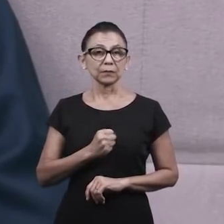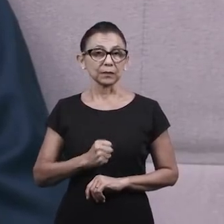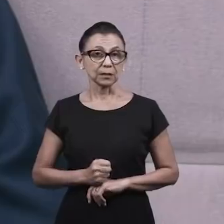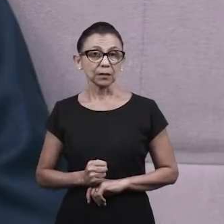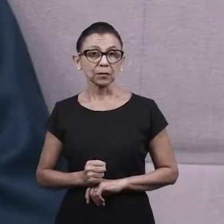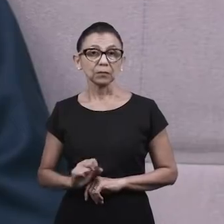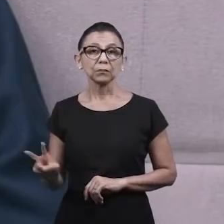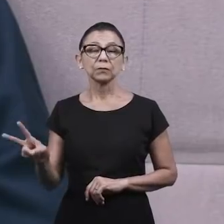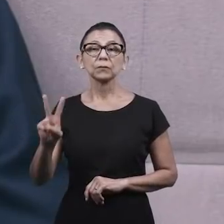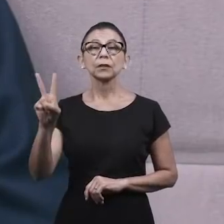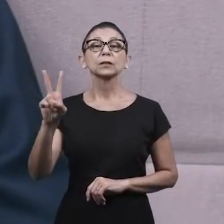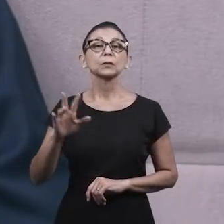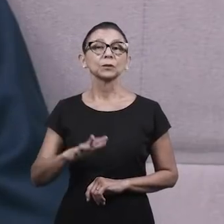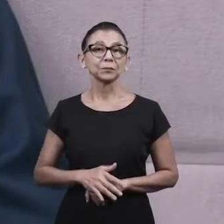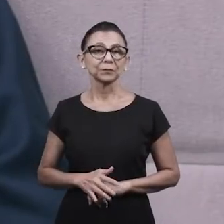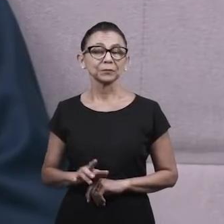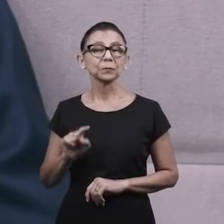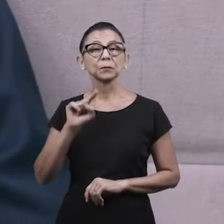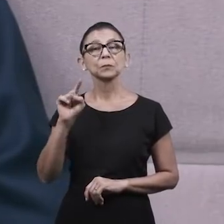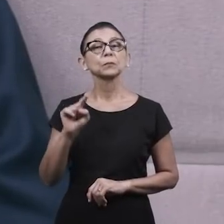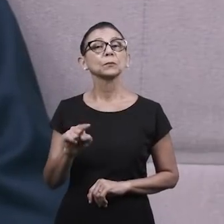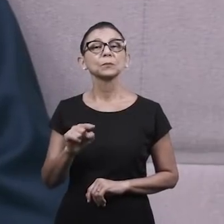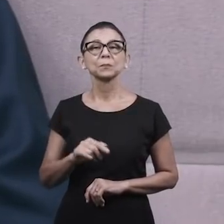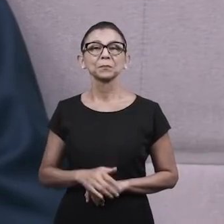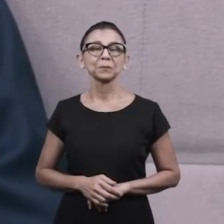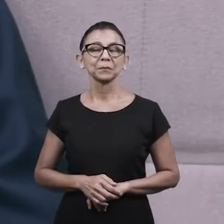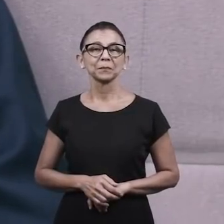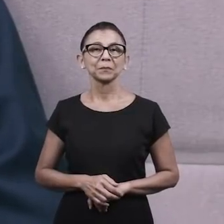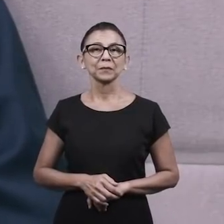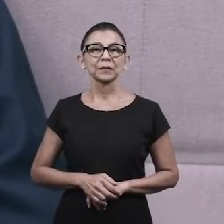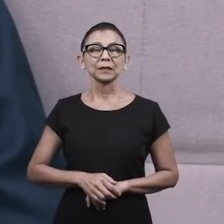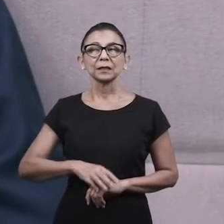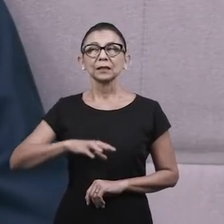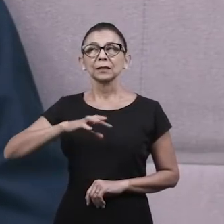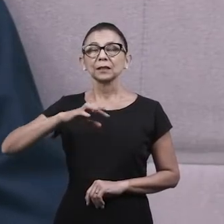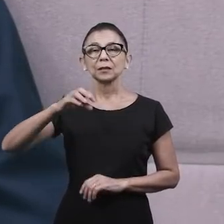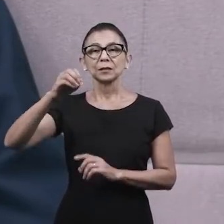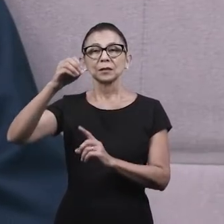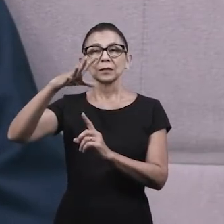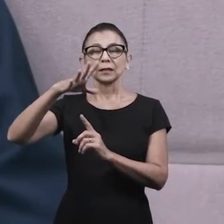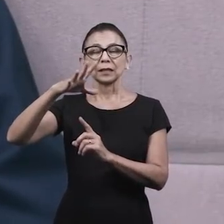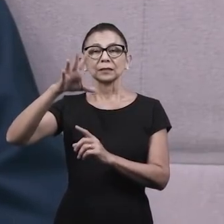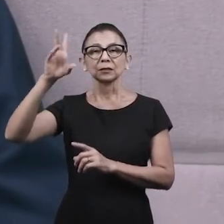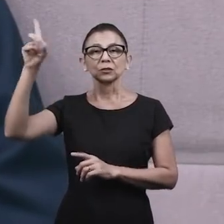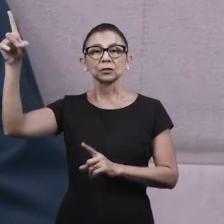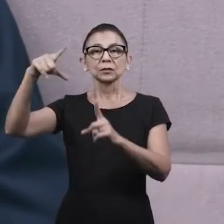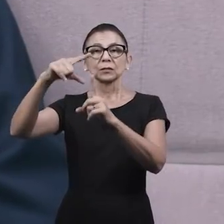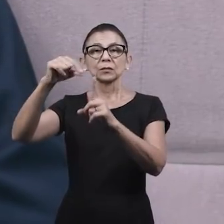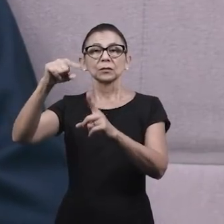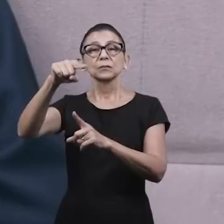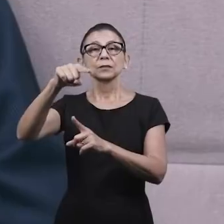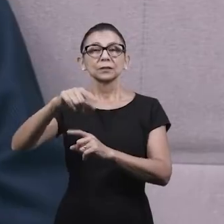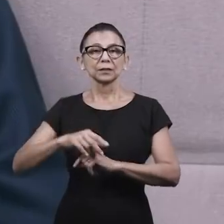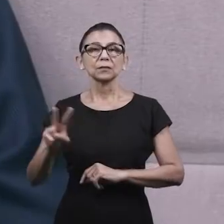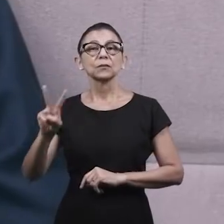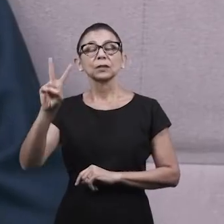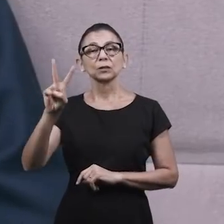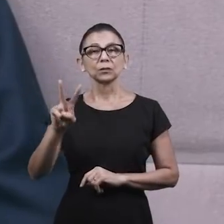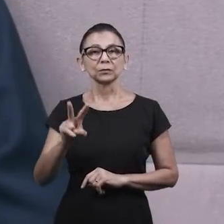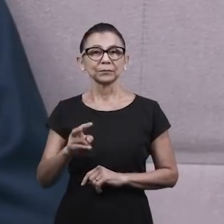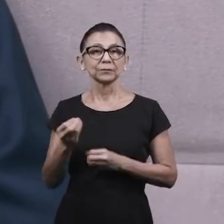salvação. E isto está sendo feito pela ação do Espírito Santo, que